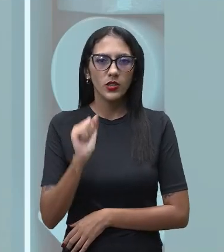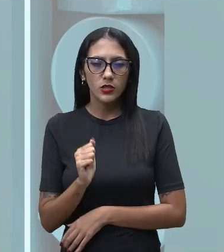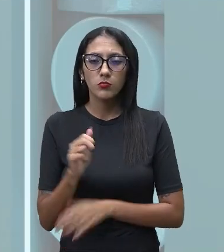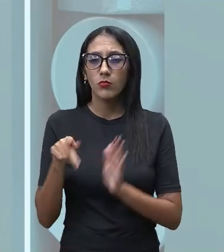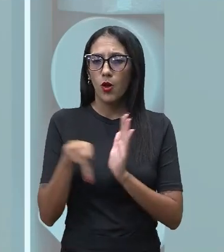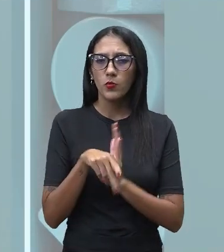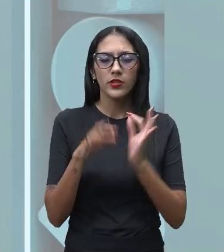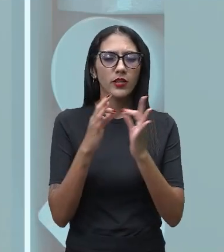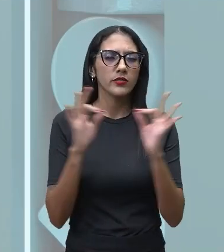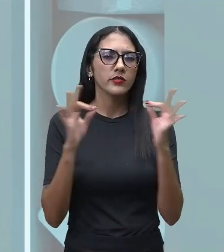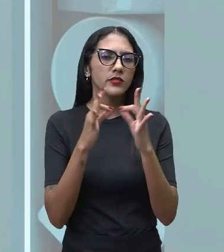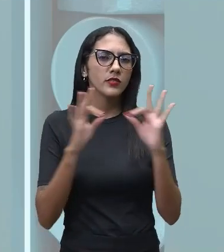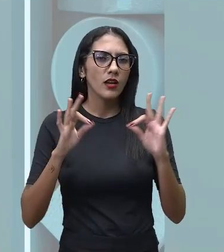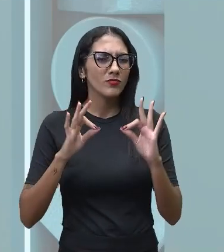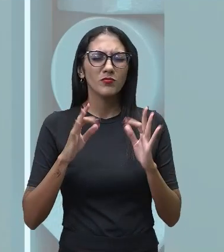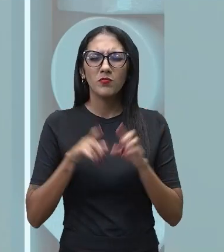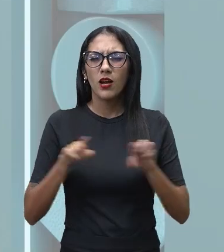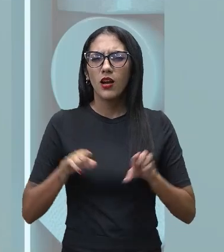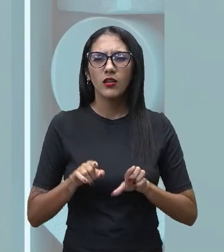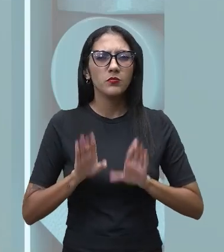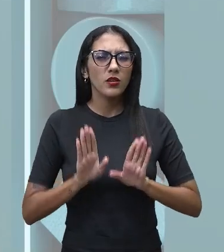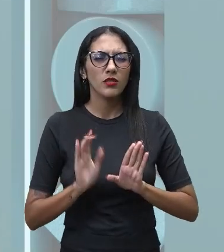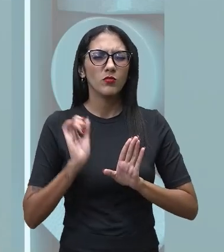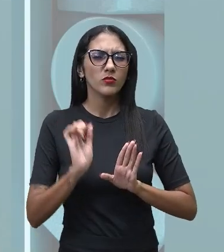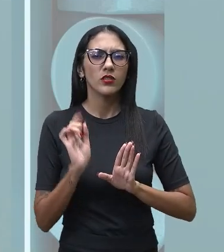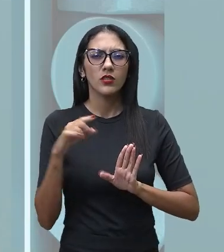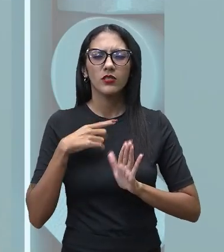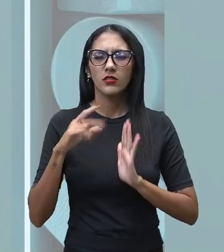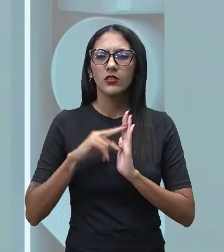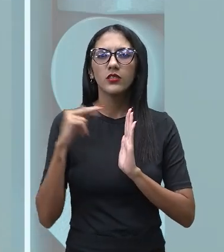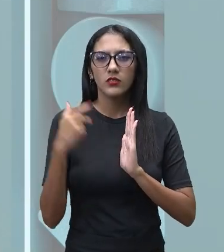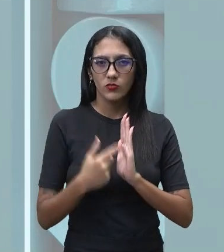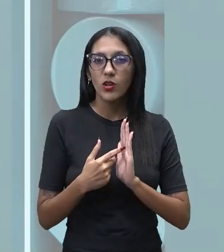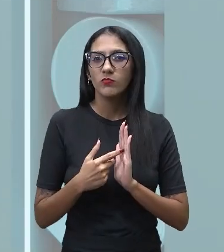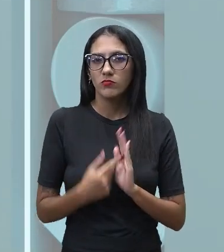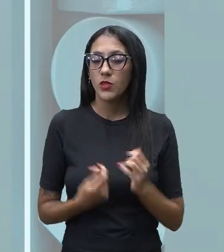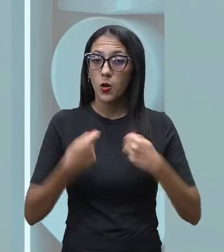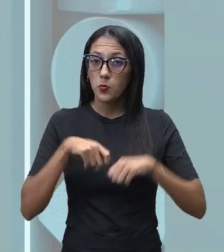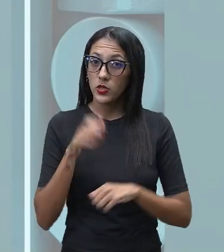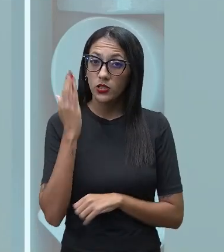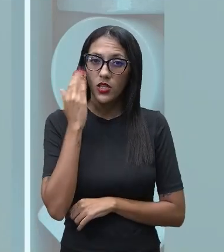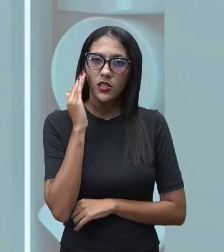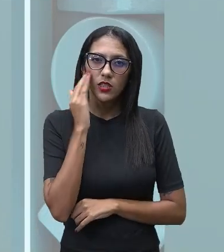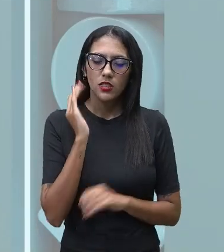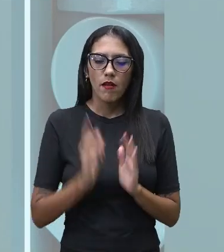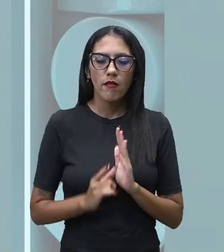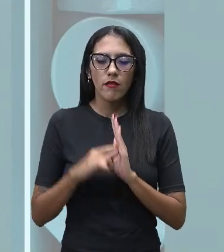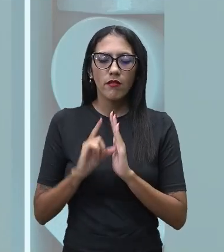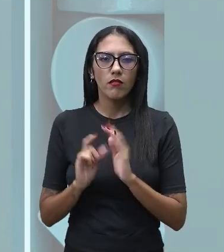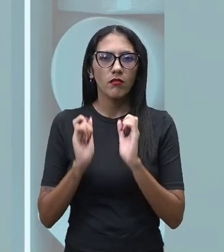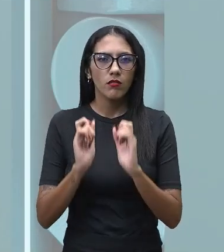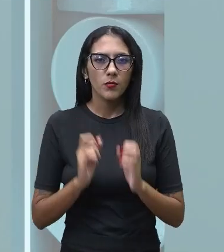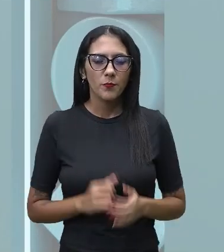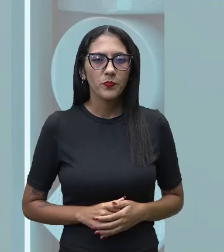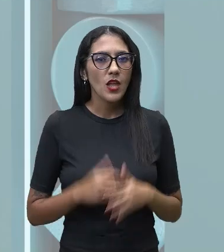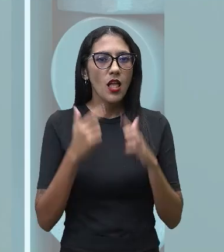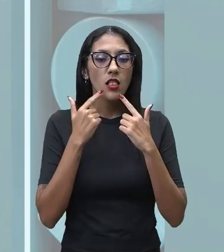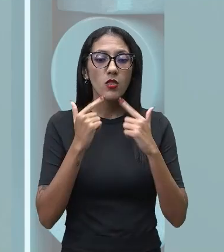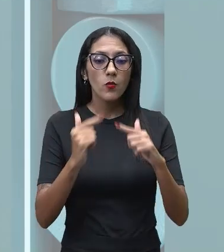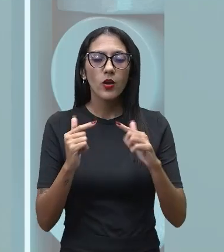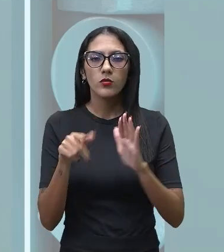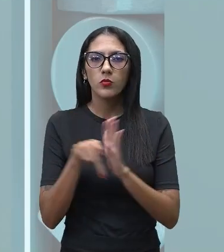sintaxe. E o que significa isso? Bom, temos que entender o seguinte, que a linguagem